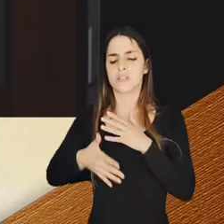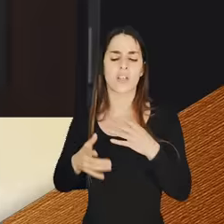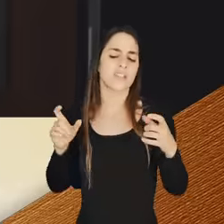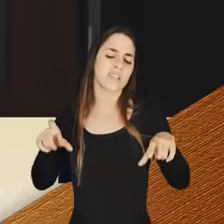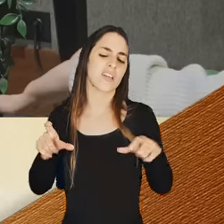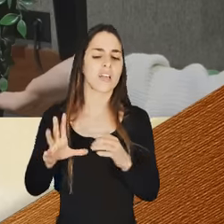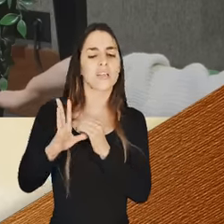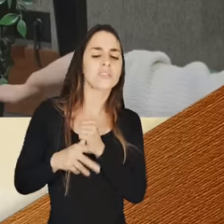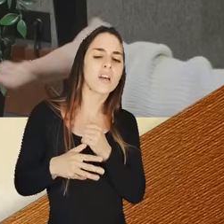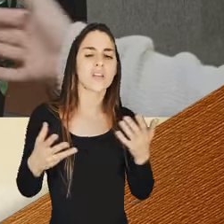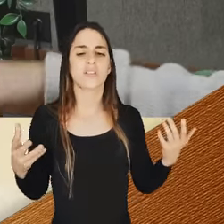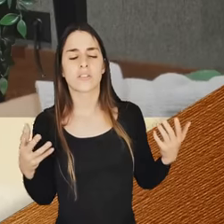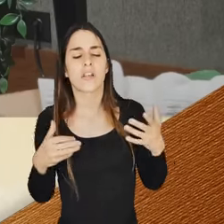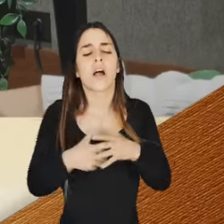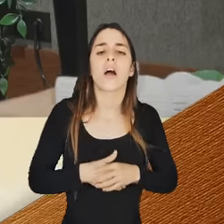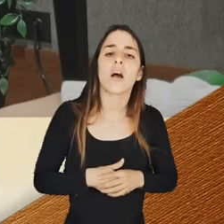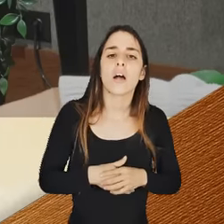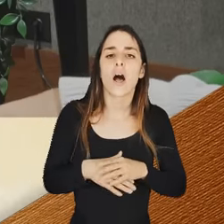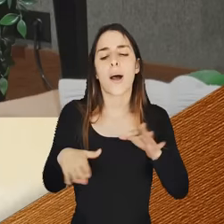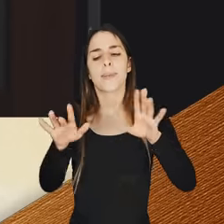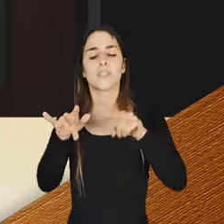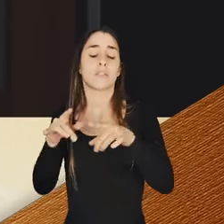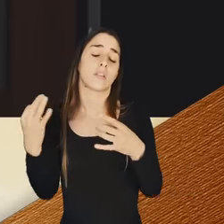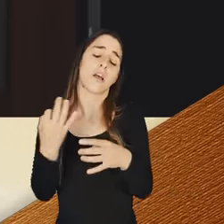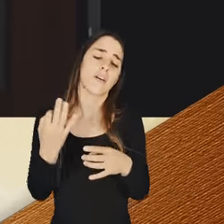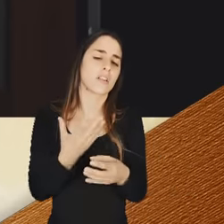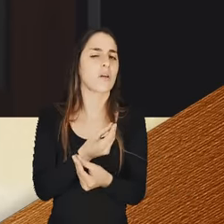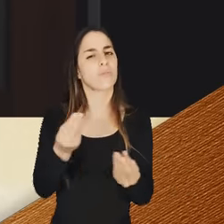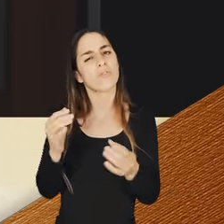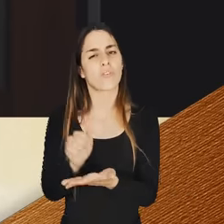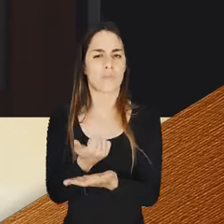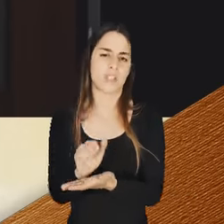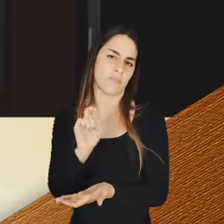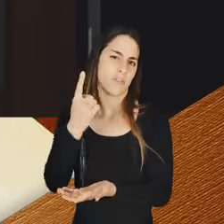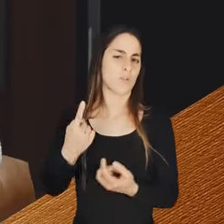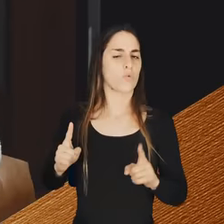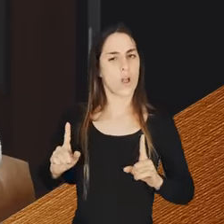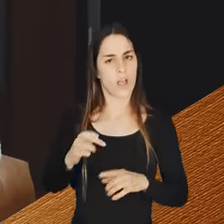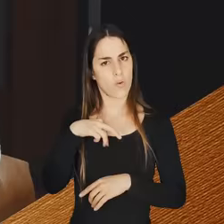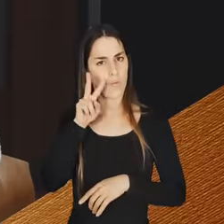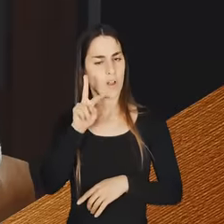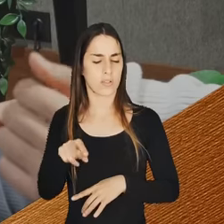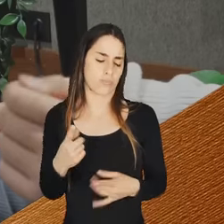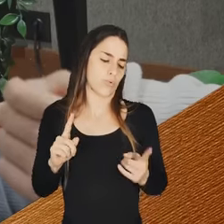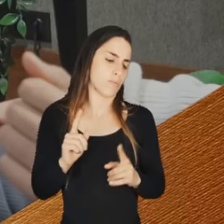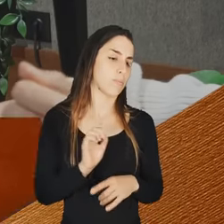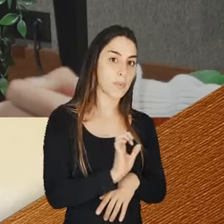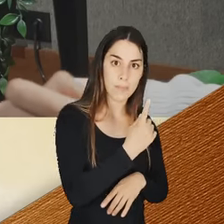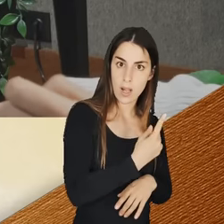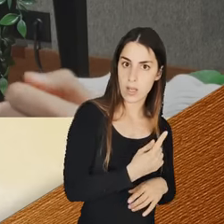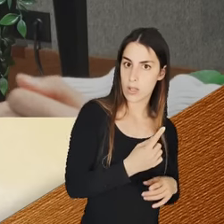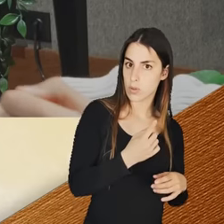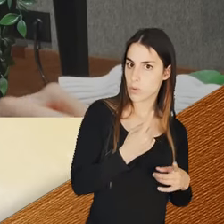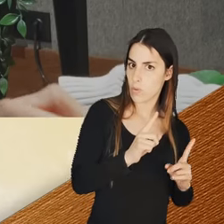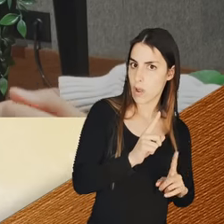Gaia só por si. Certo. Mas estes, realmente, assaltar farmácias não é a primeira vez que eu vejo. Ui, não é a primeira vez? Não é a primeira vez. Tens alguma coisa